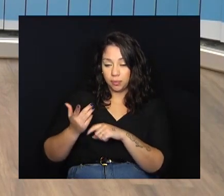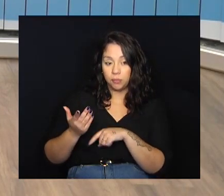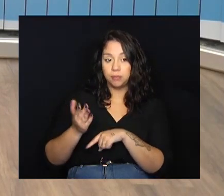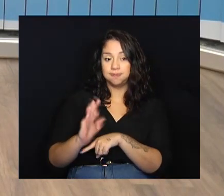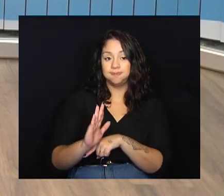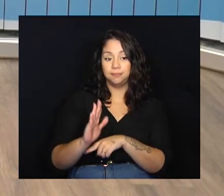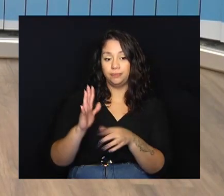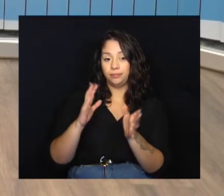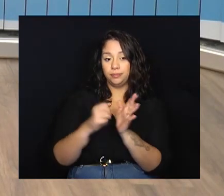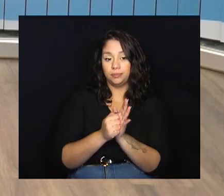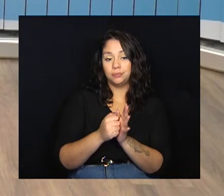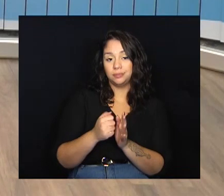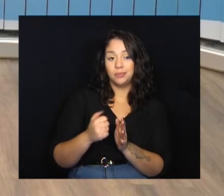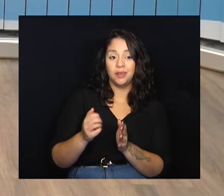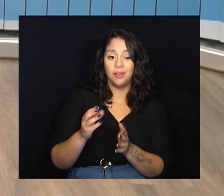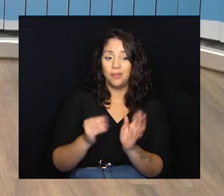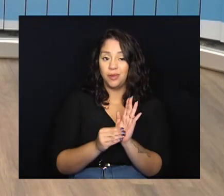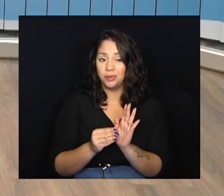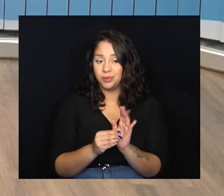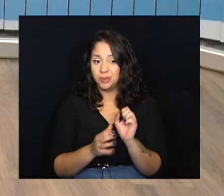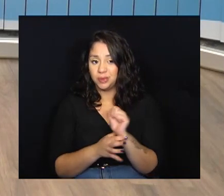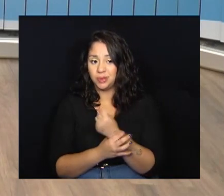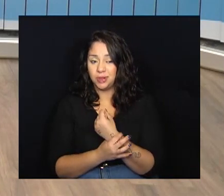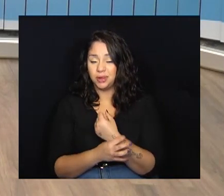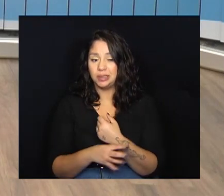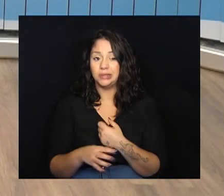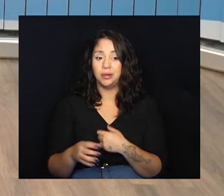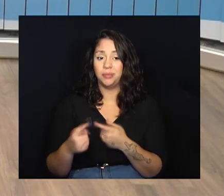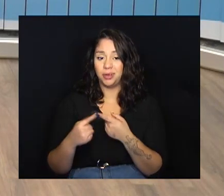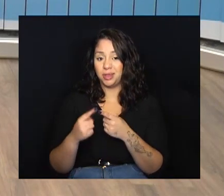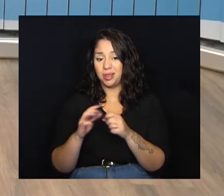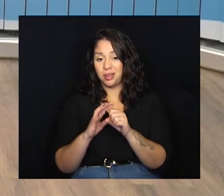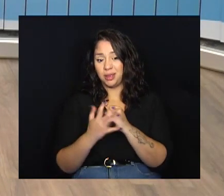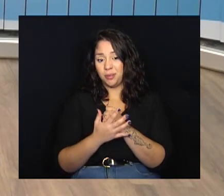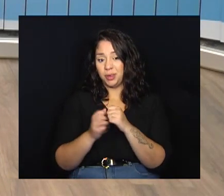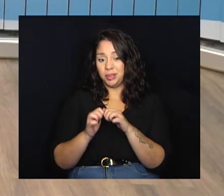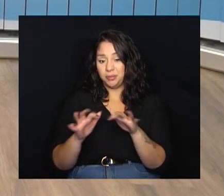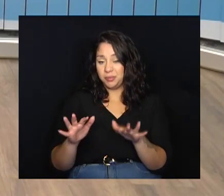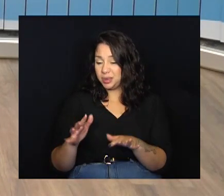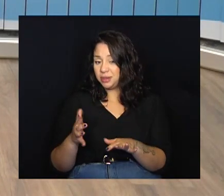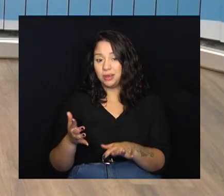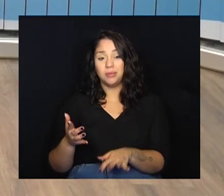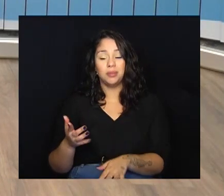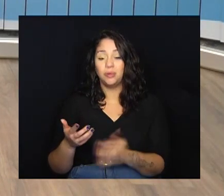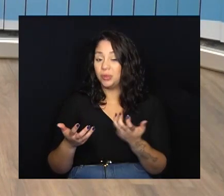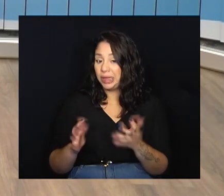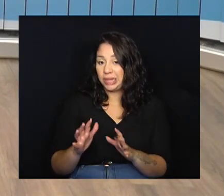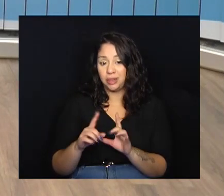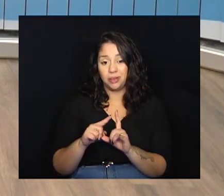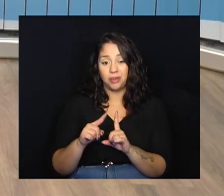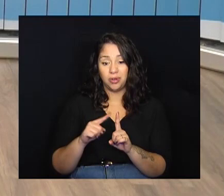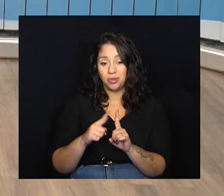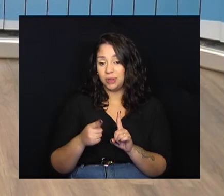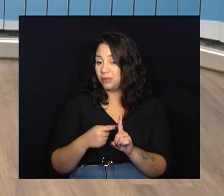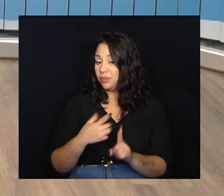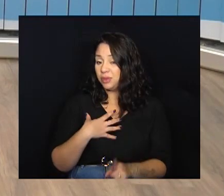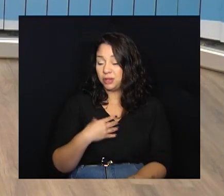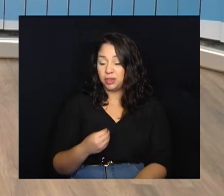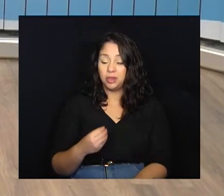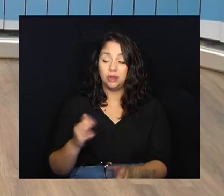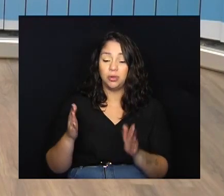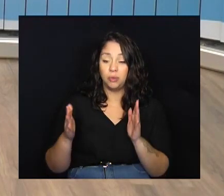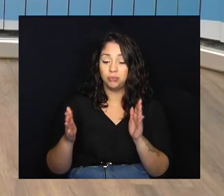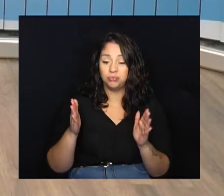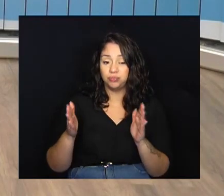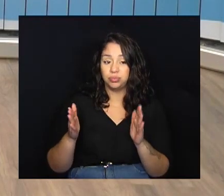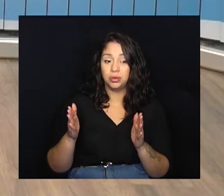insegurança homens mulheres não quiserem ter filho a partir de 2020 2021 até 2022 é uma mudança de estilo